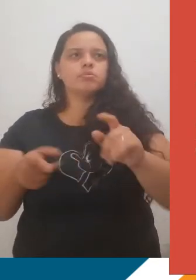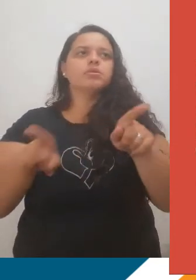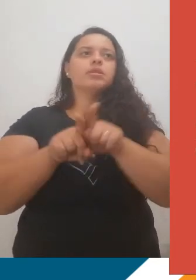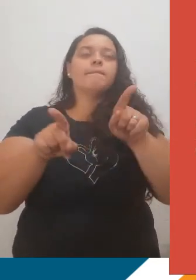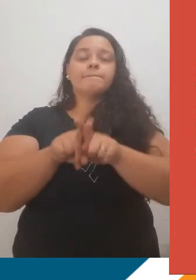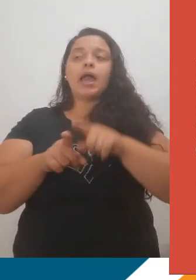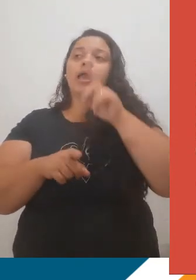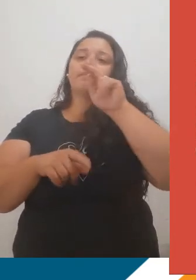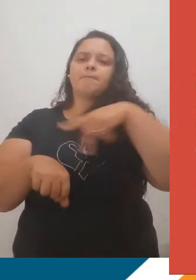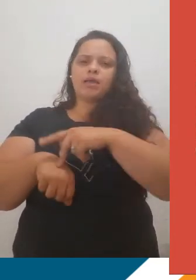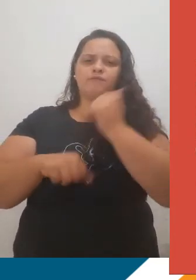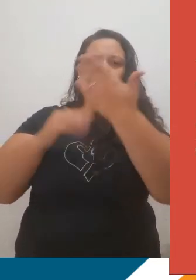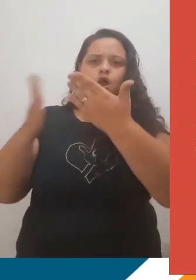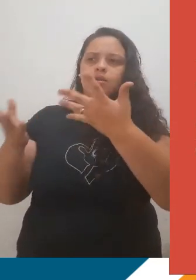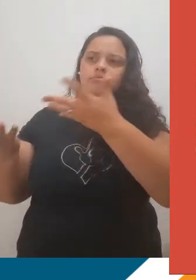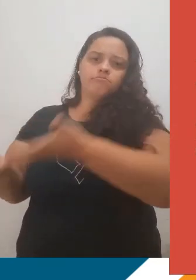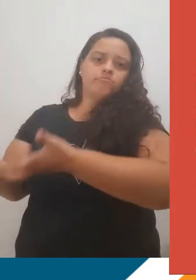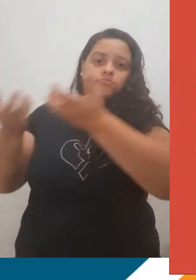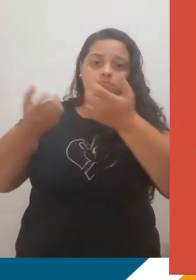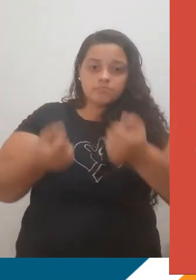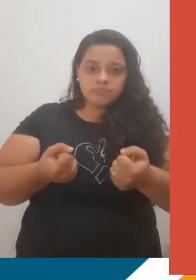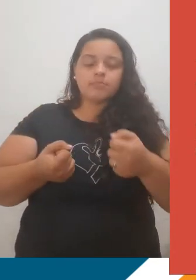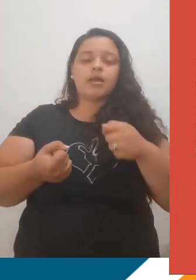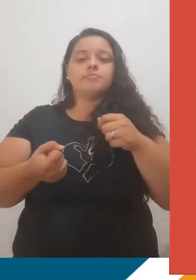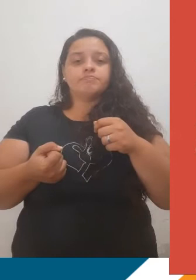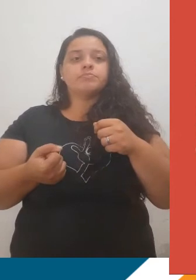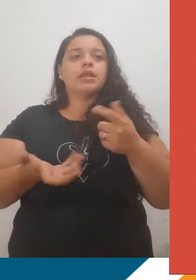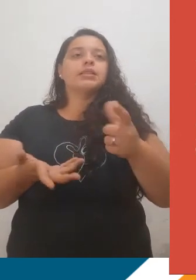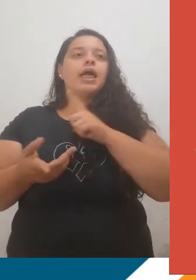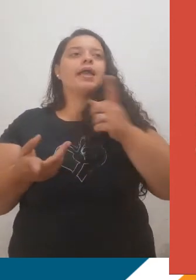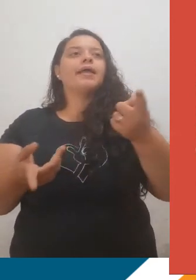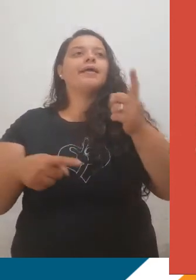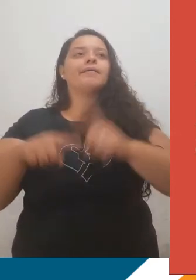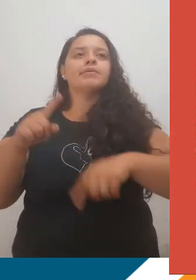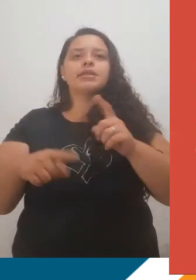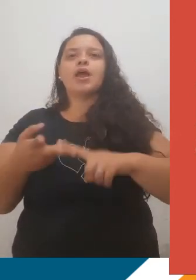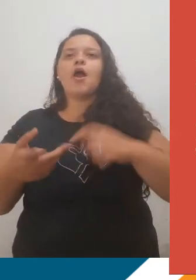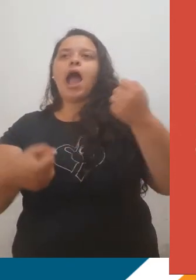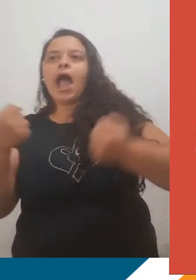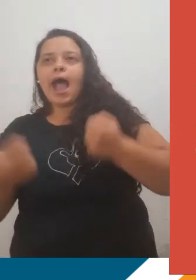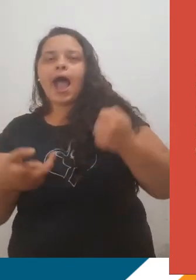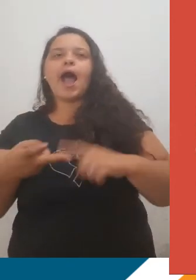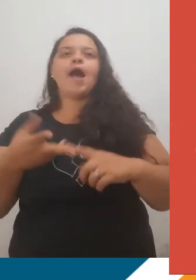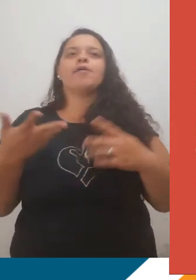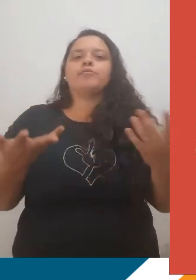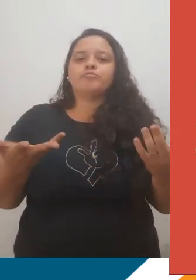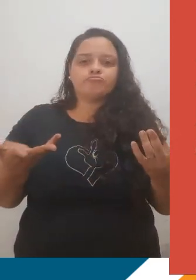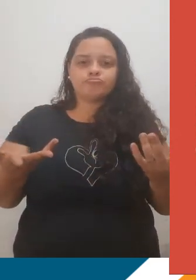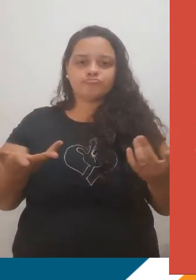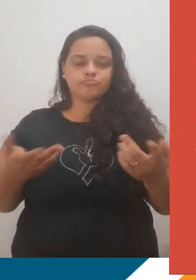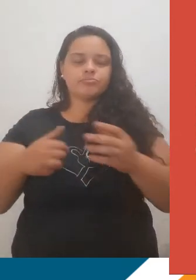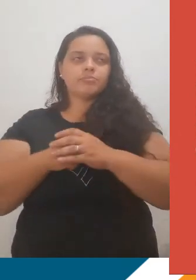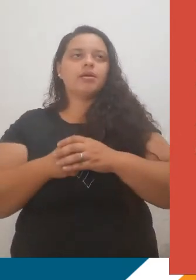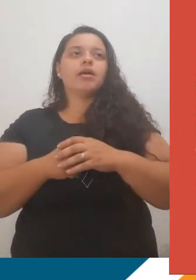capital estrangeiro nas indústrias de bens de consumo duráveis, eletrodomésticos, carros, automóveis, né? O governo do